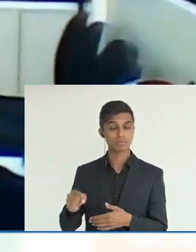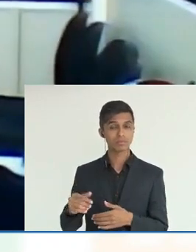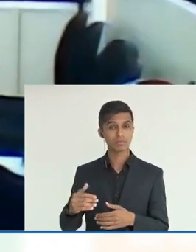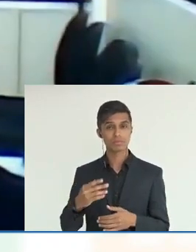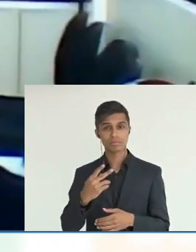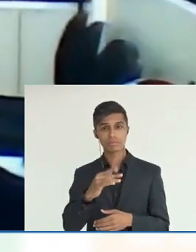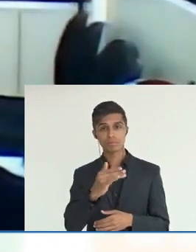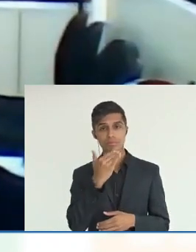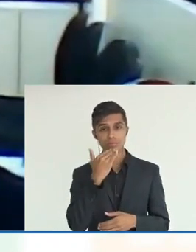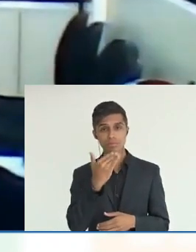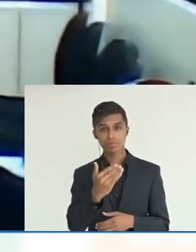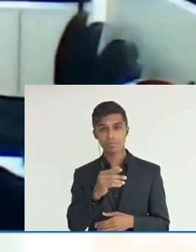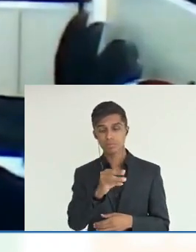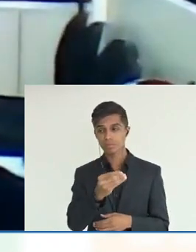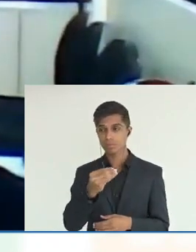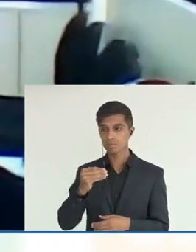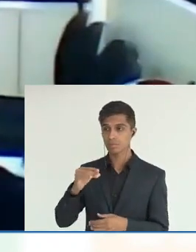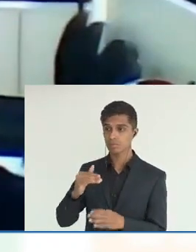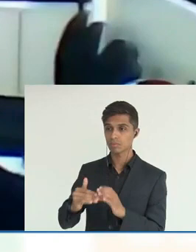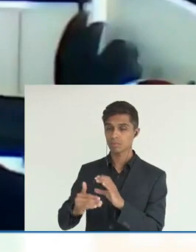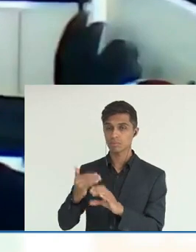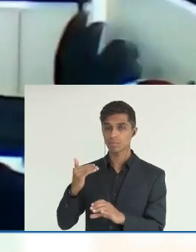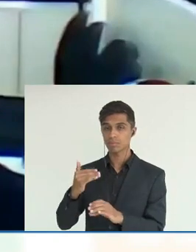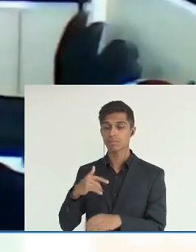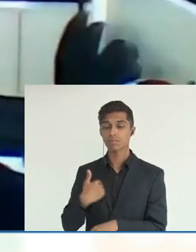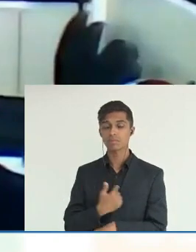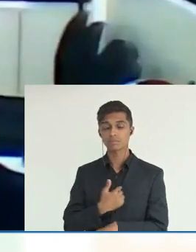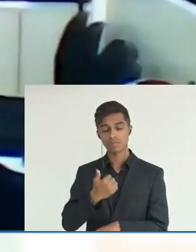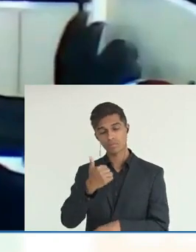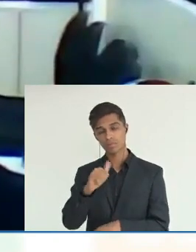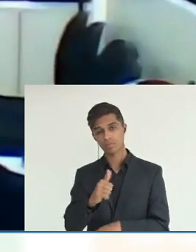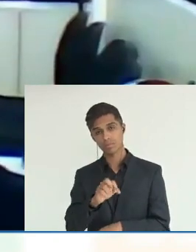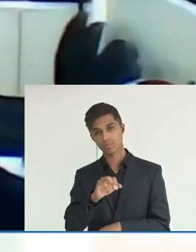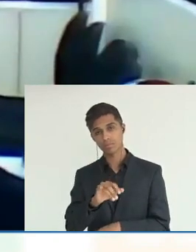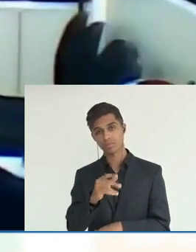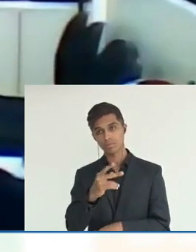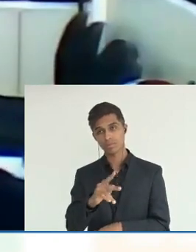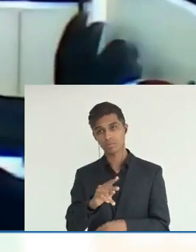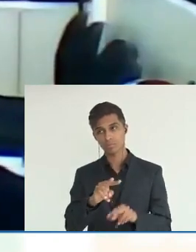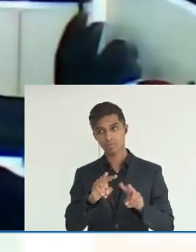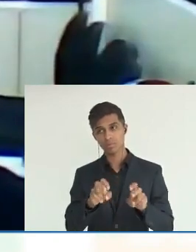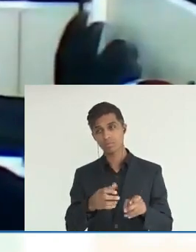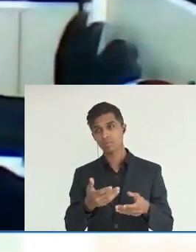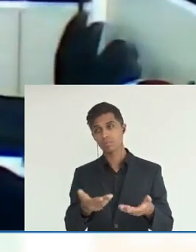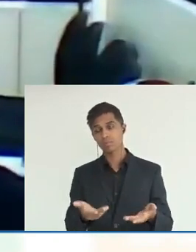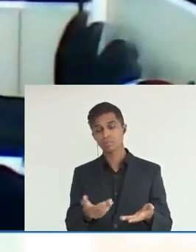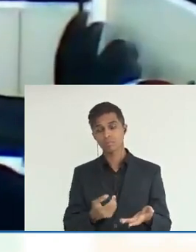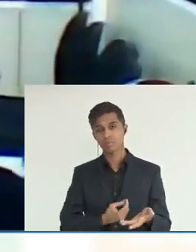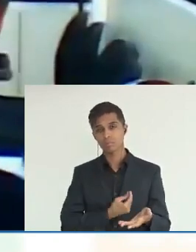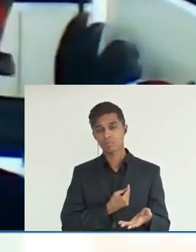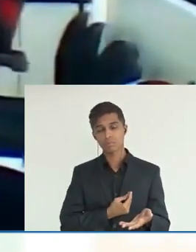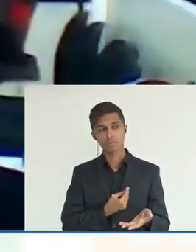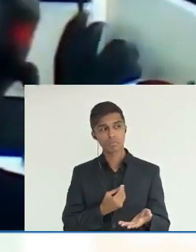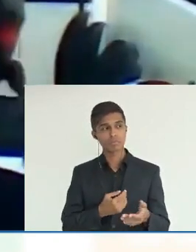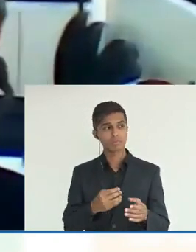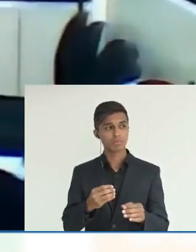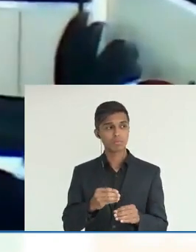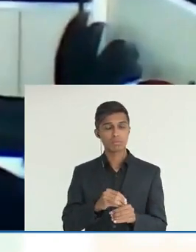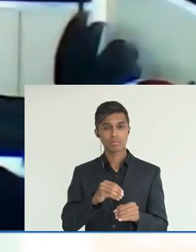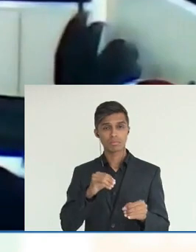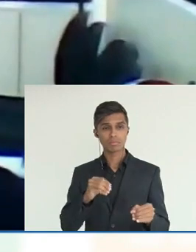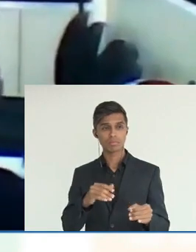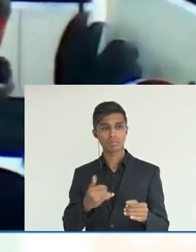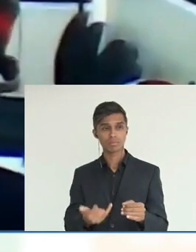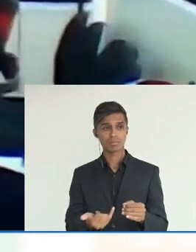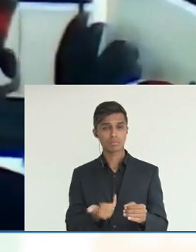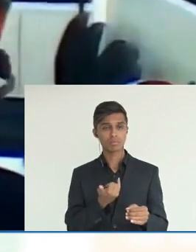para nós, para a gente avaliar se esse caso é algum caso que porventura tenha fugido à comunicação,